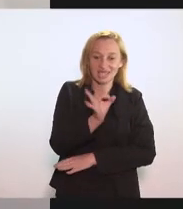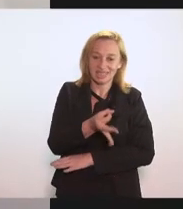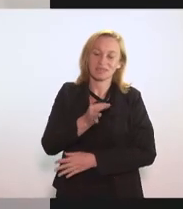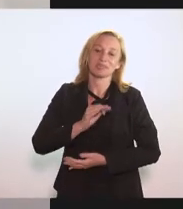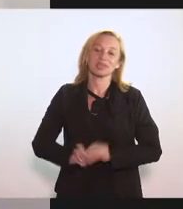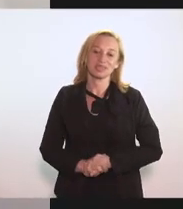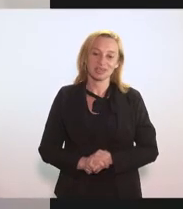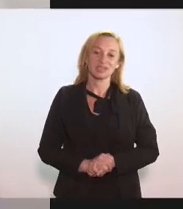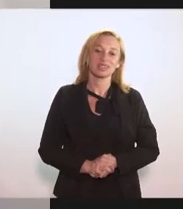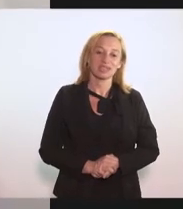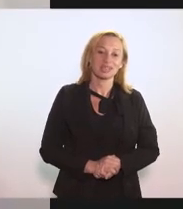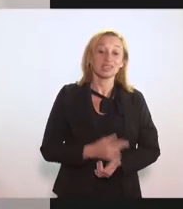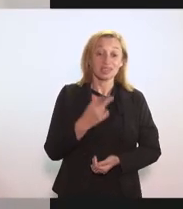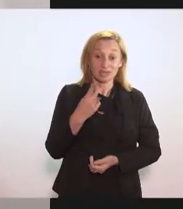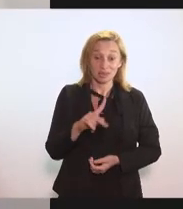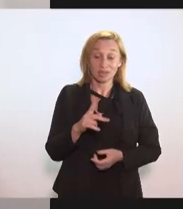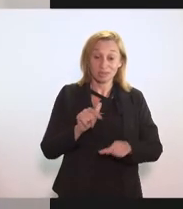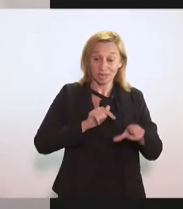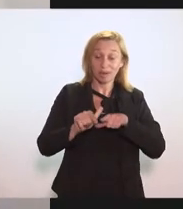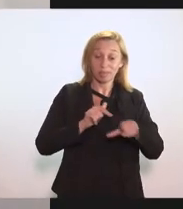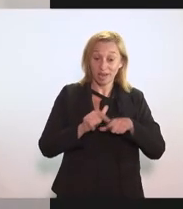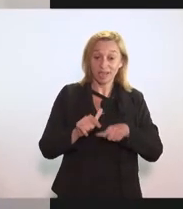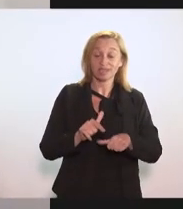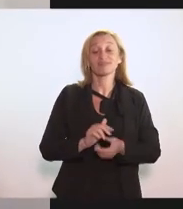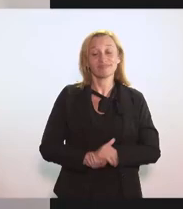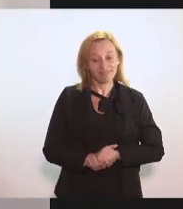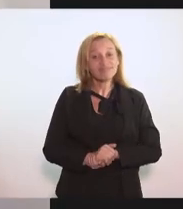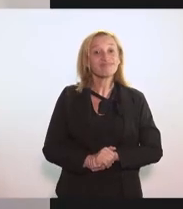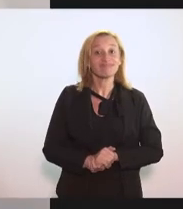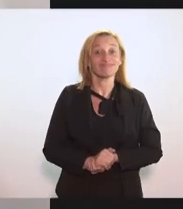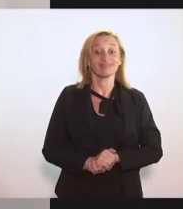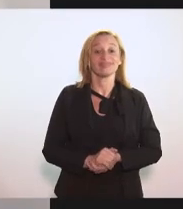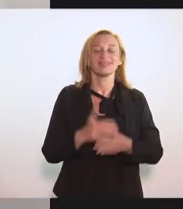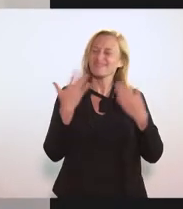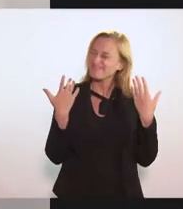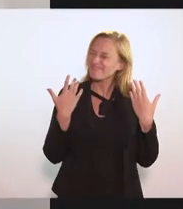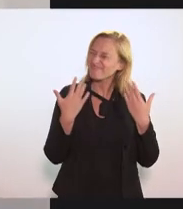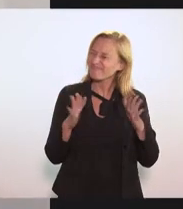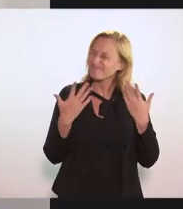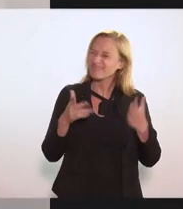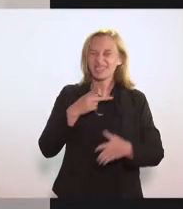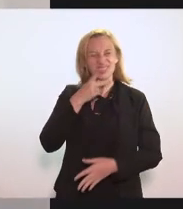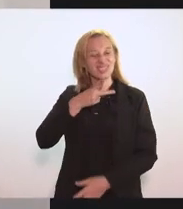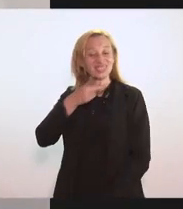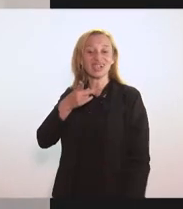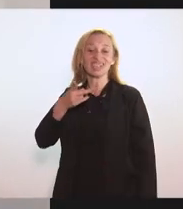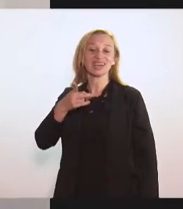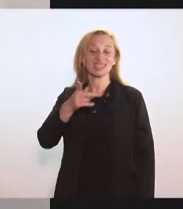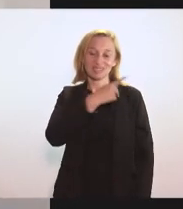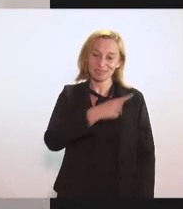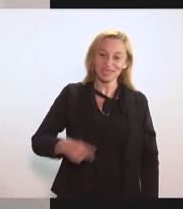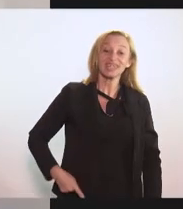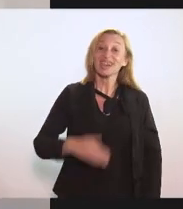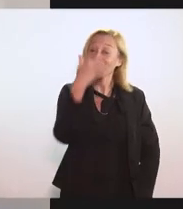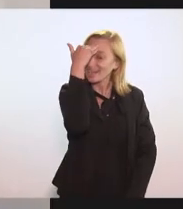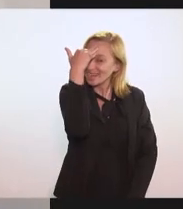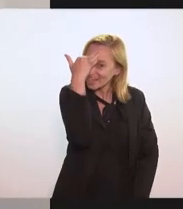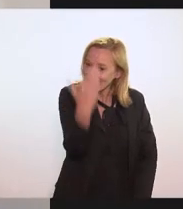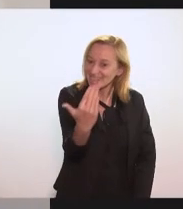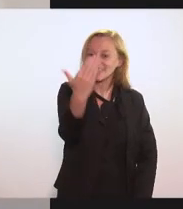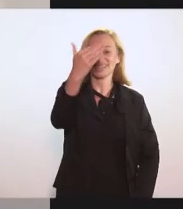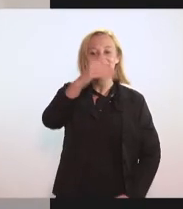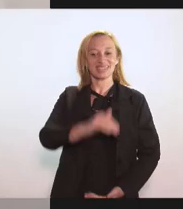é a sua labuta e o seu trabalho então eram essas as minhas palavras Presidente eu agradeço